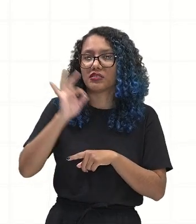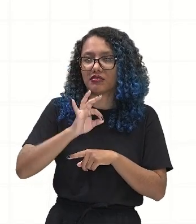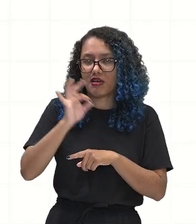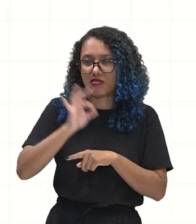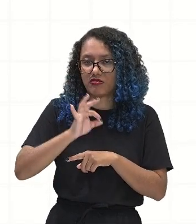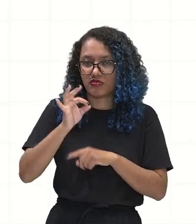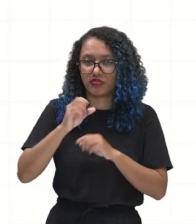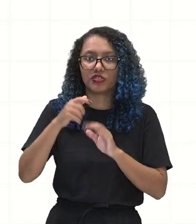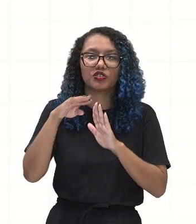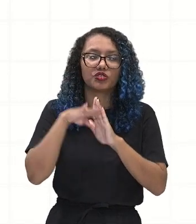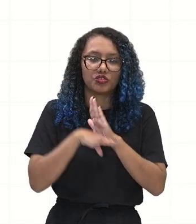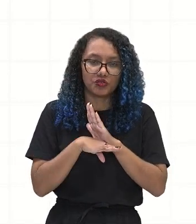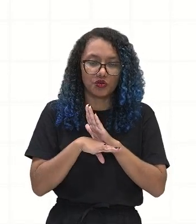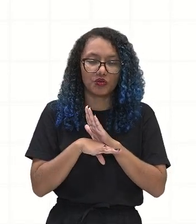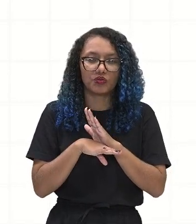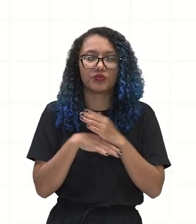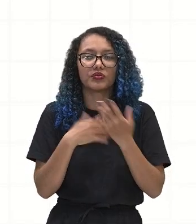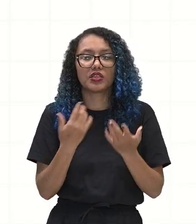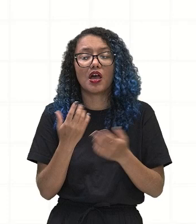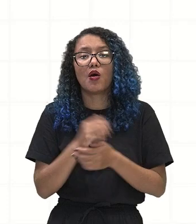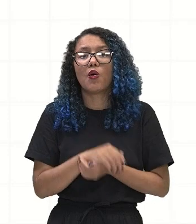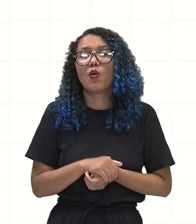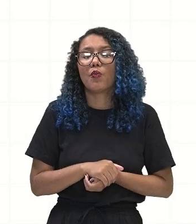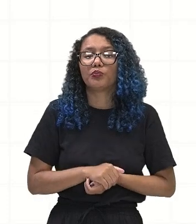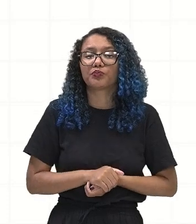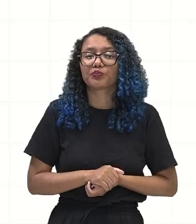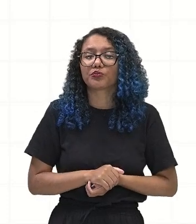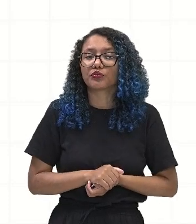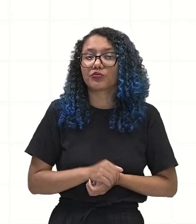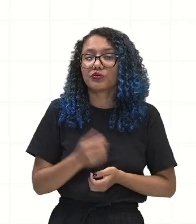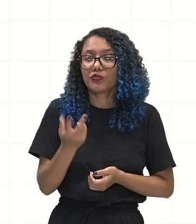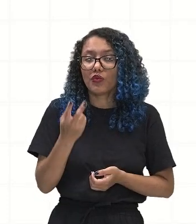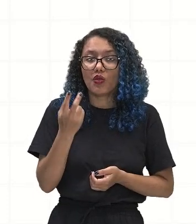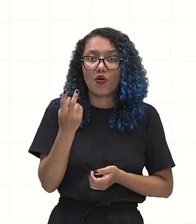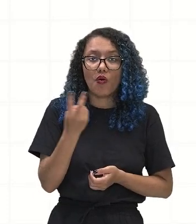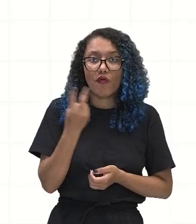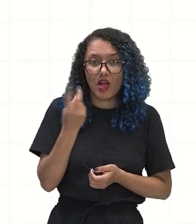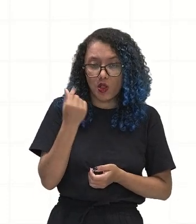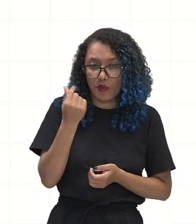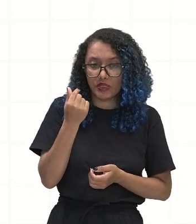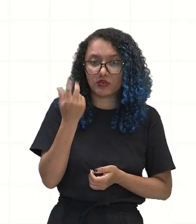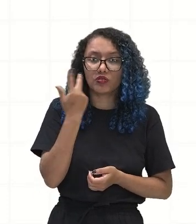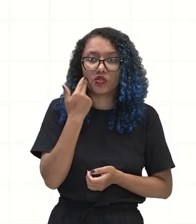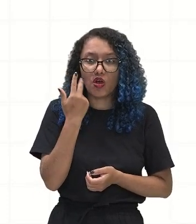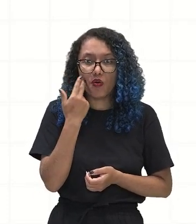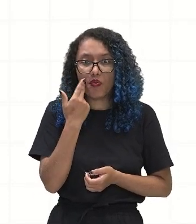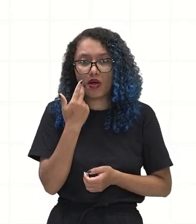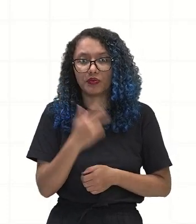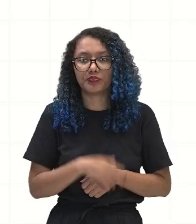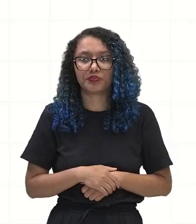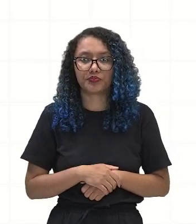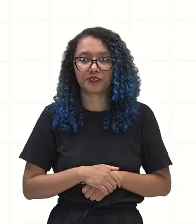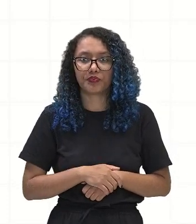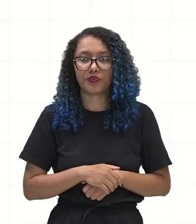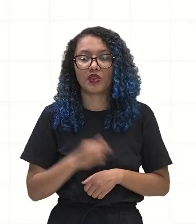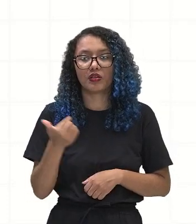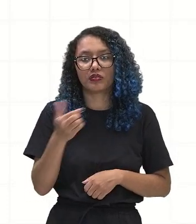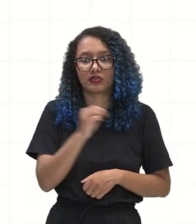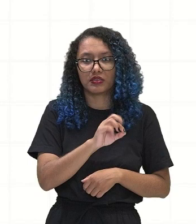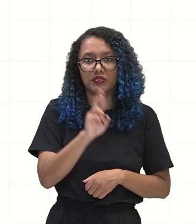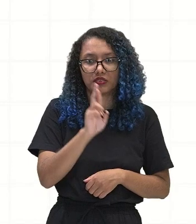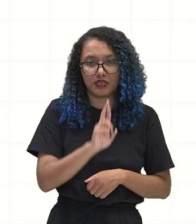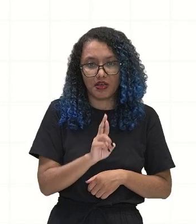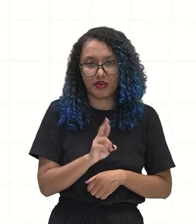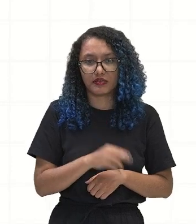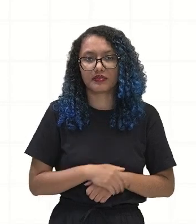que é 200, o desconto é de 20%. E olha que interessante, ó, equivalente a 0,20. Nós